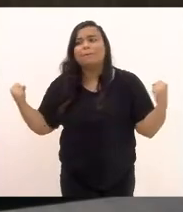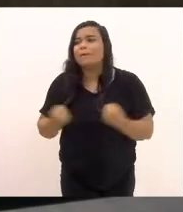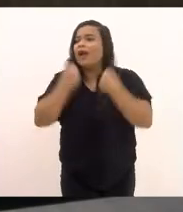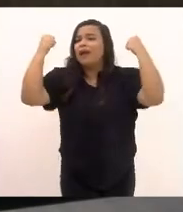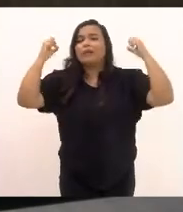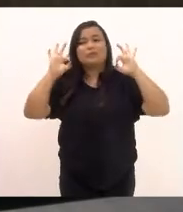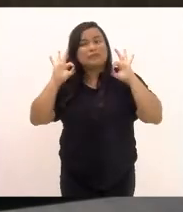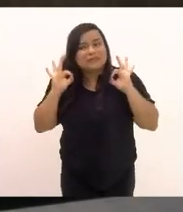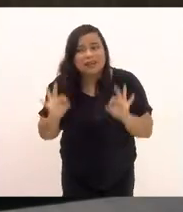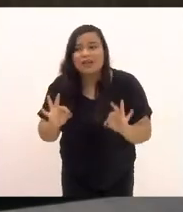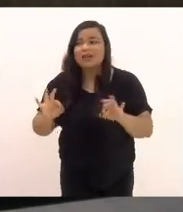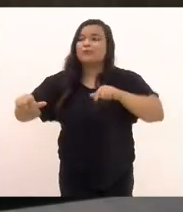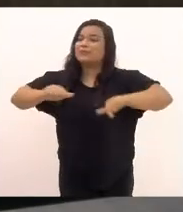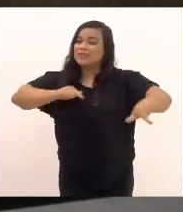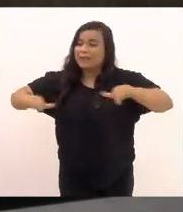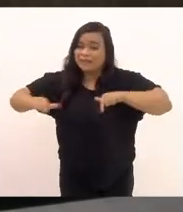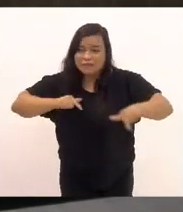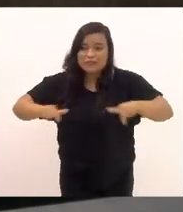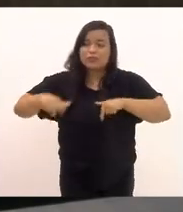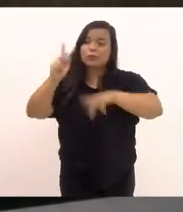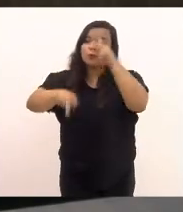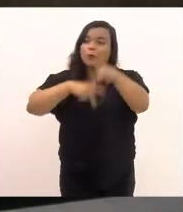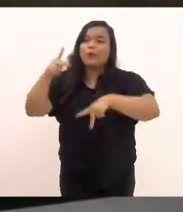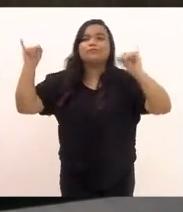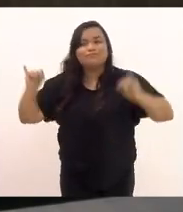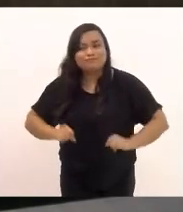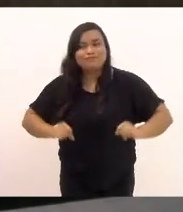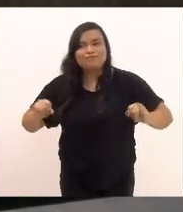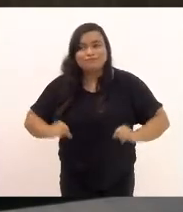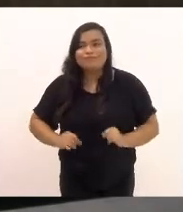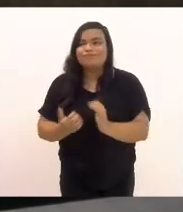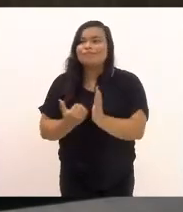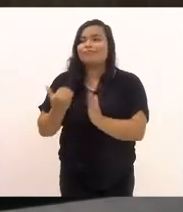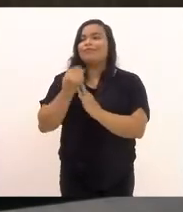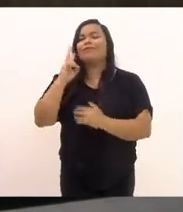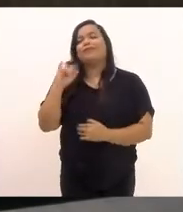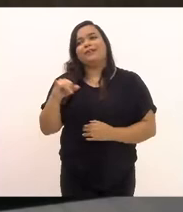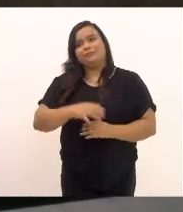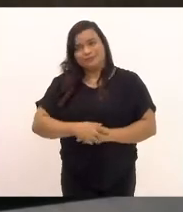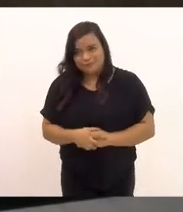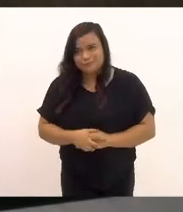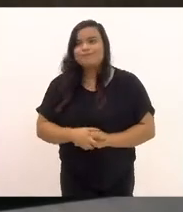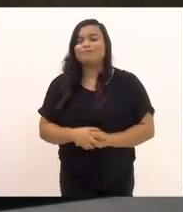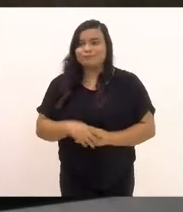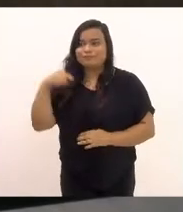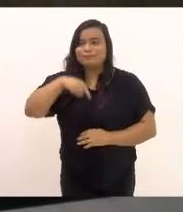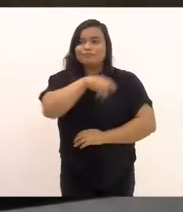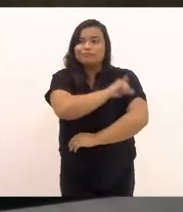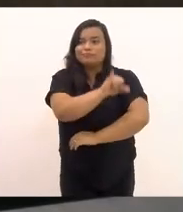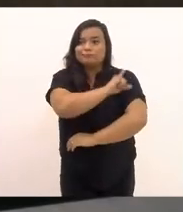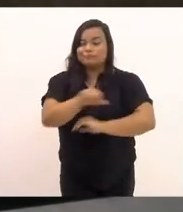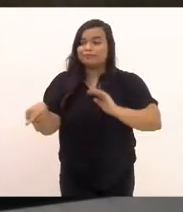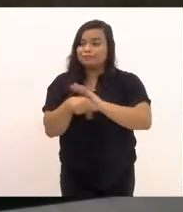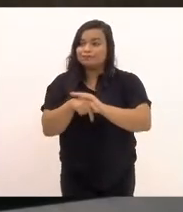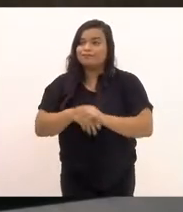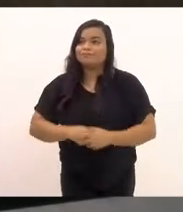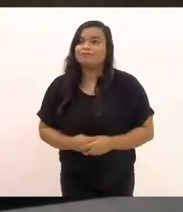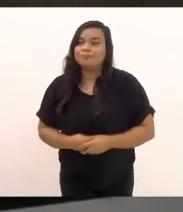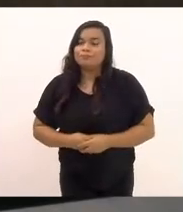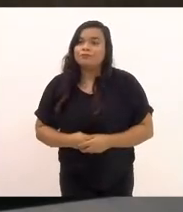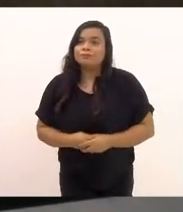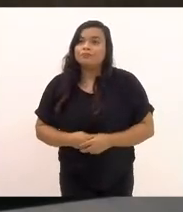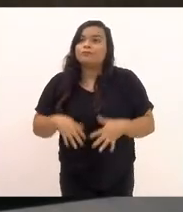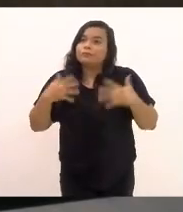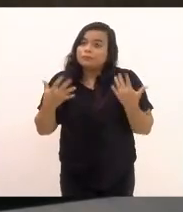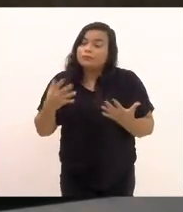no serviço prestado à população que mais precisa aqui no Rio de Janeiro. Então, a